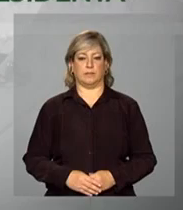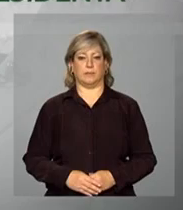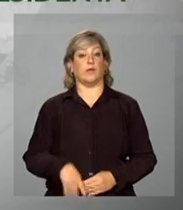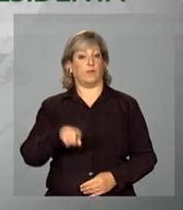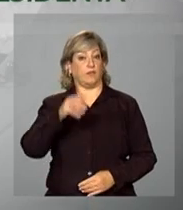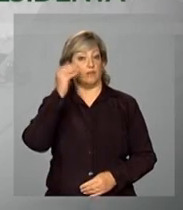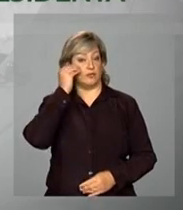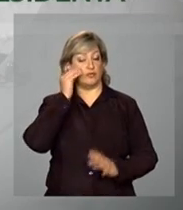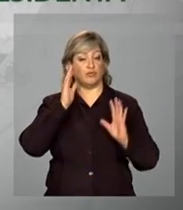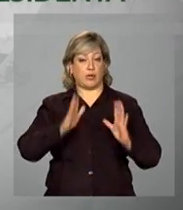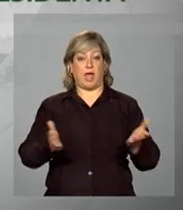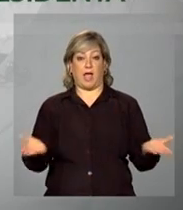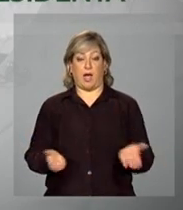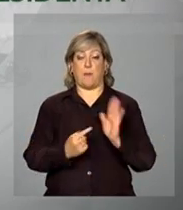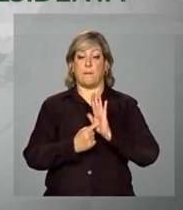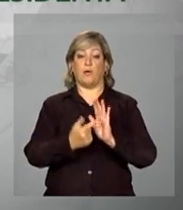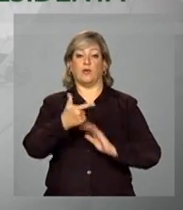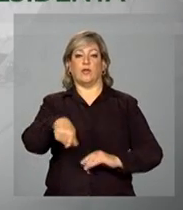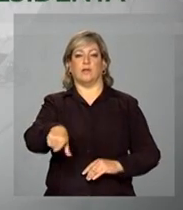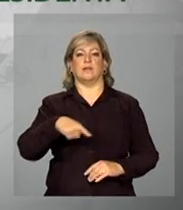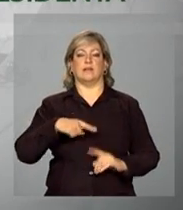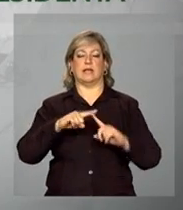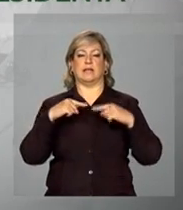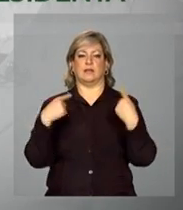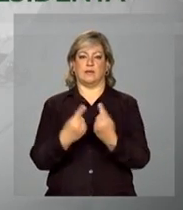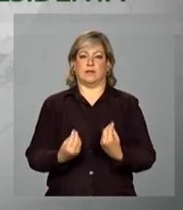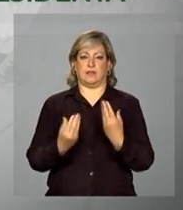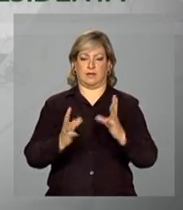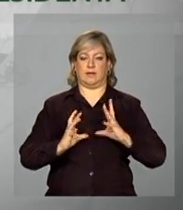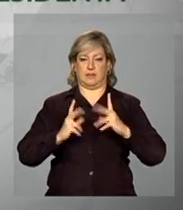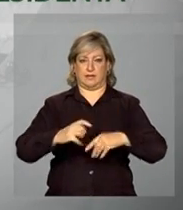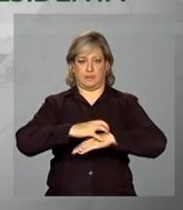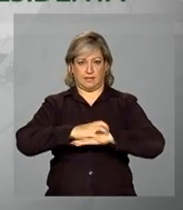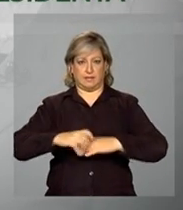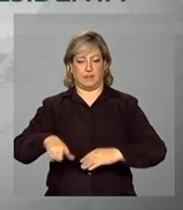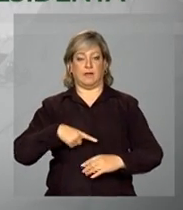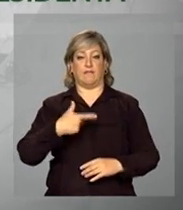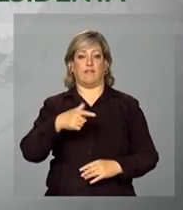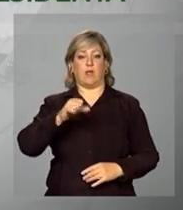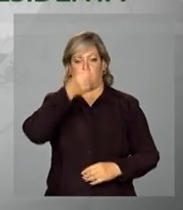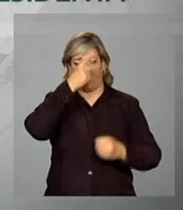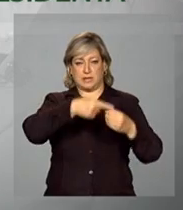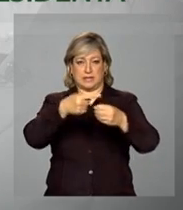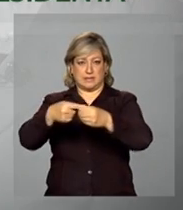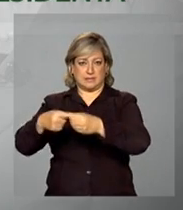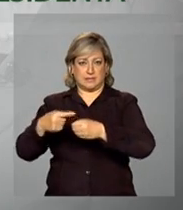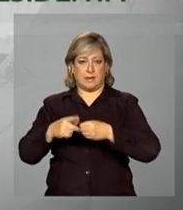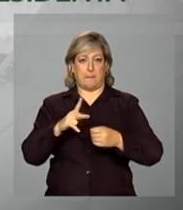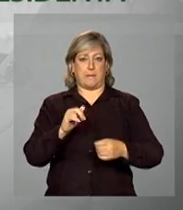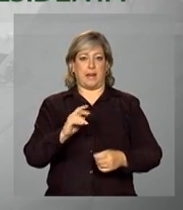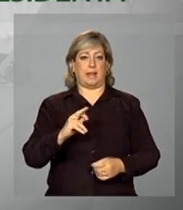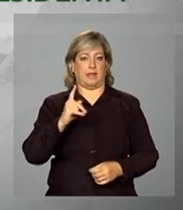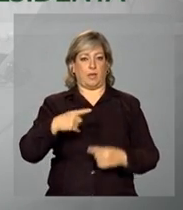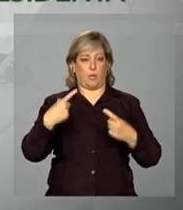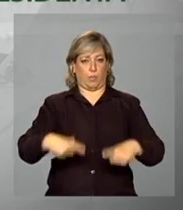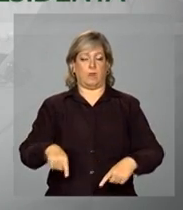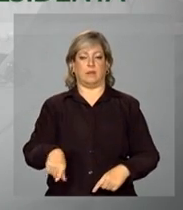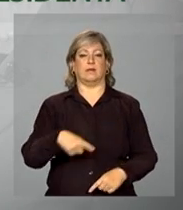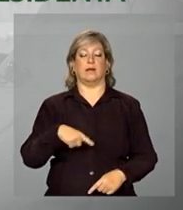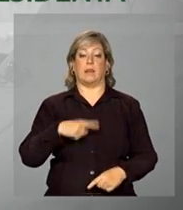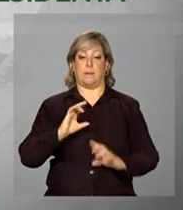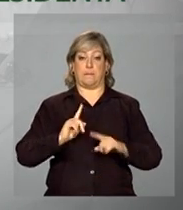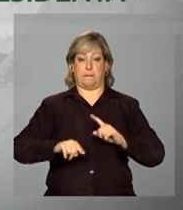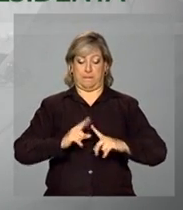Você assistiu à reapresentação da cerimônia de entrega de retroescavadeiras a 29 municípios paranaenses. As